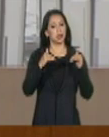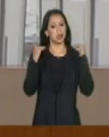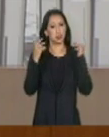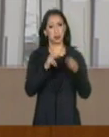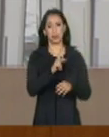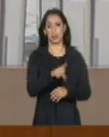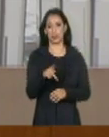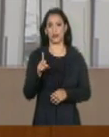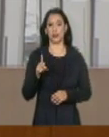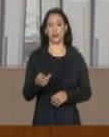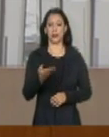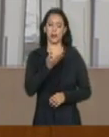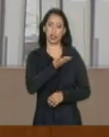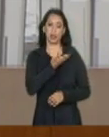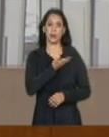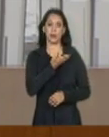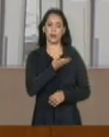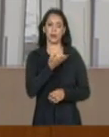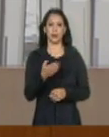que é e amiga.